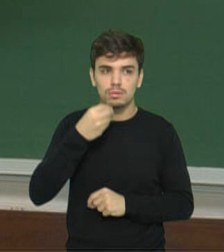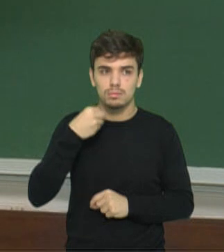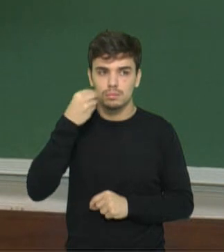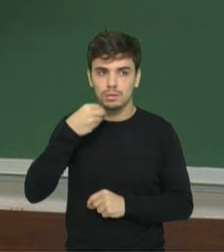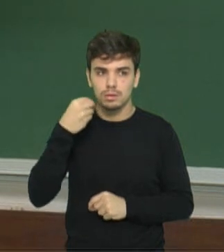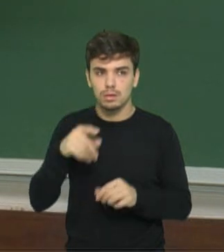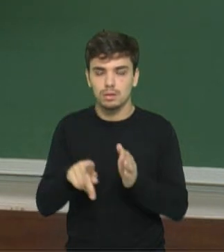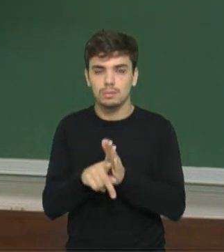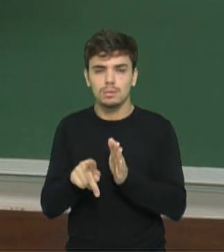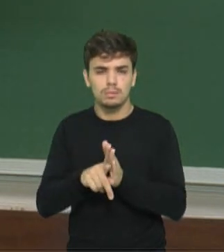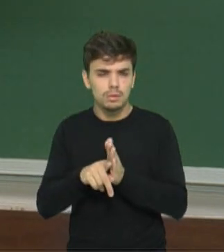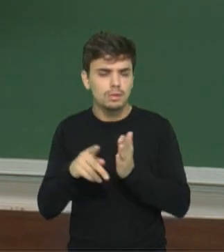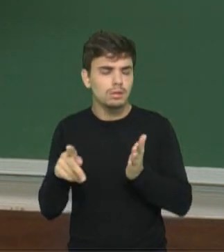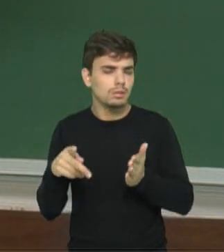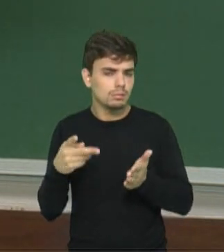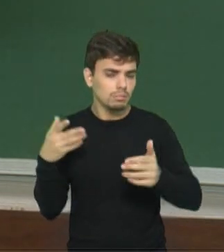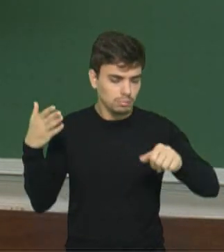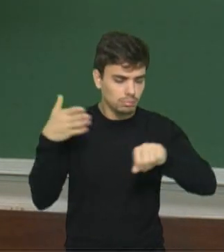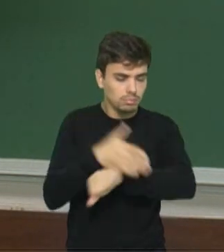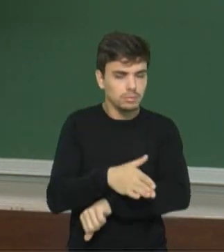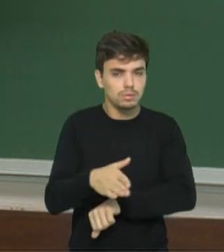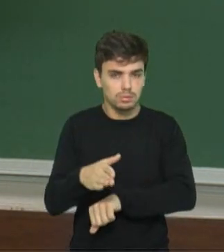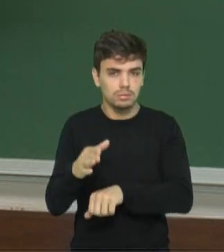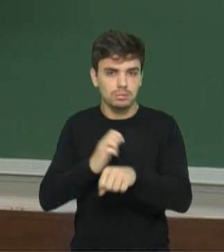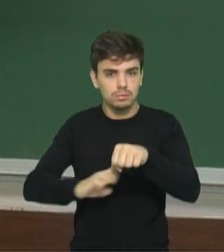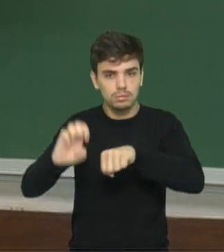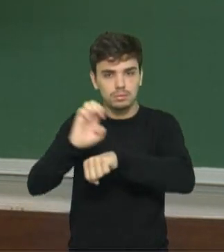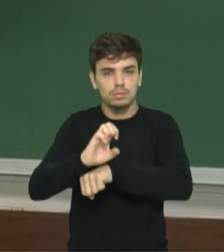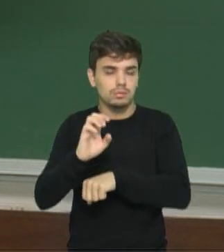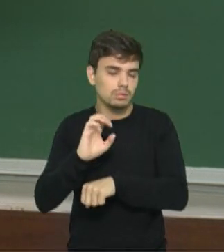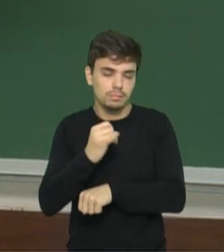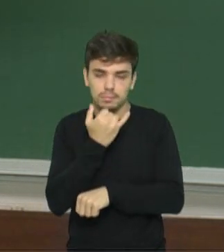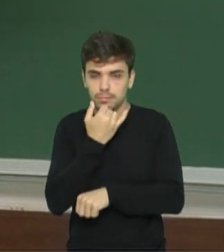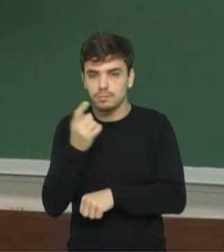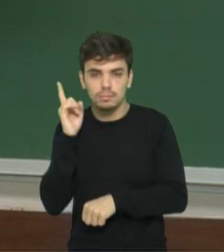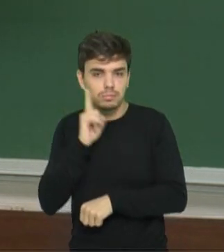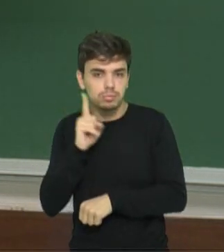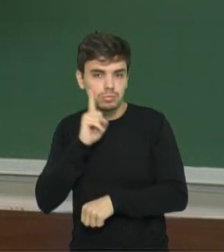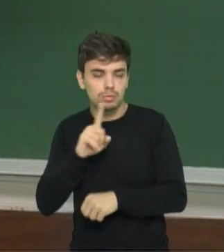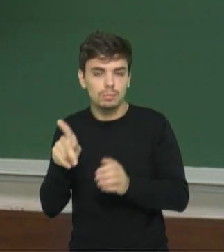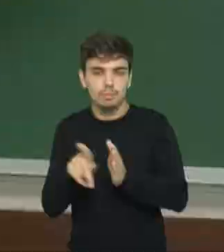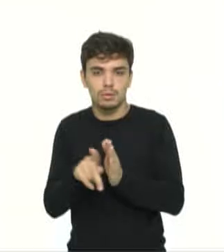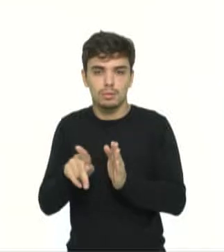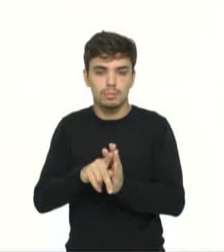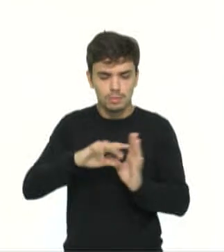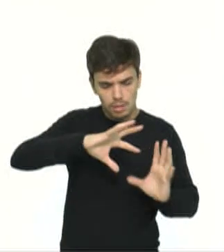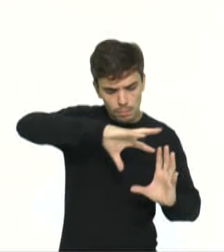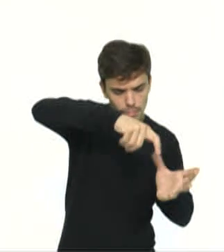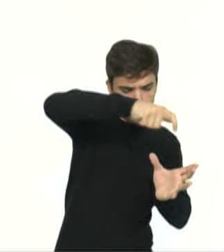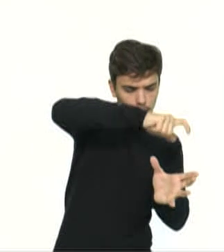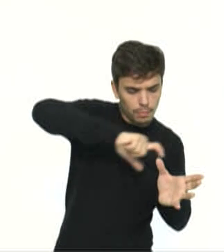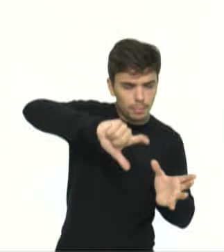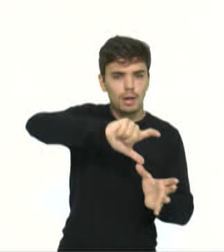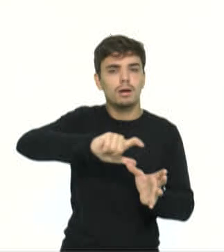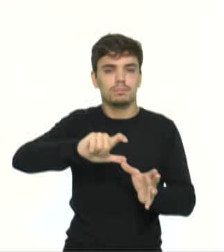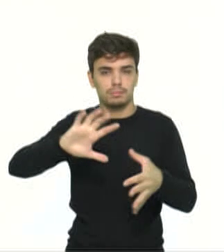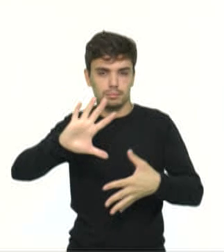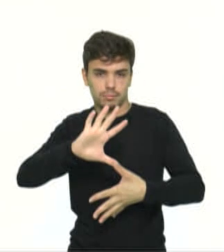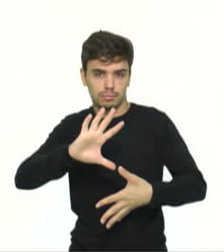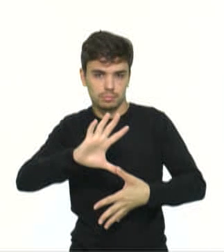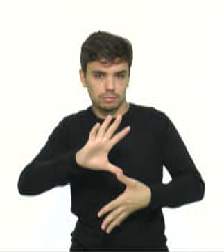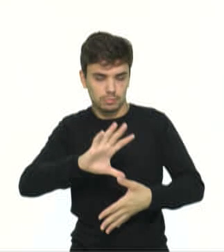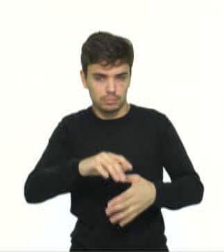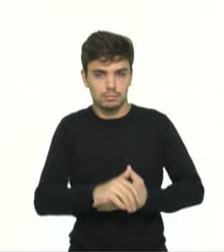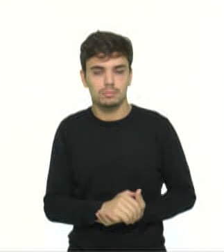golpe experimental da intervenção dos Estados Unidos no continente americano, promovendo uma campanha de terror